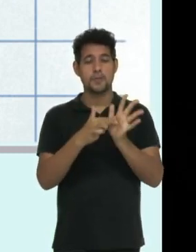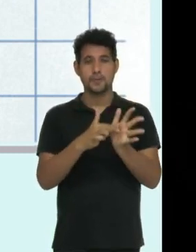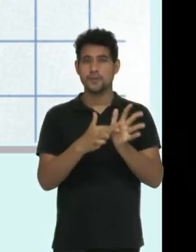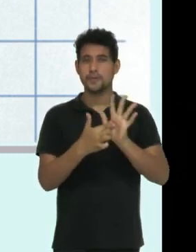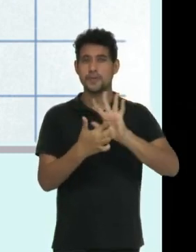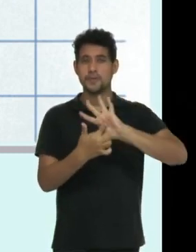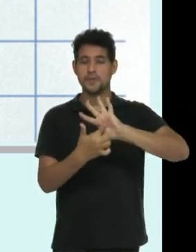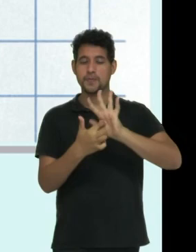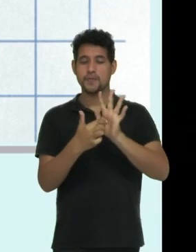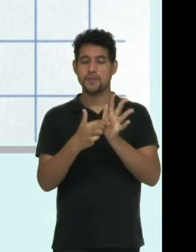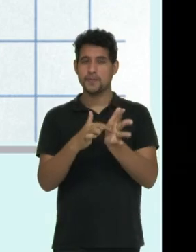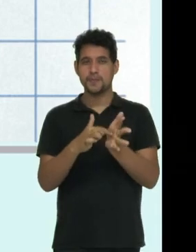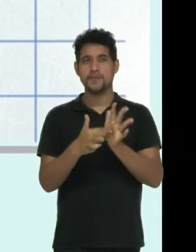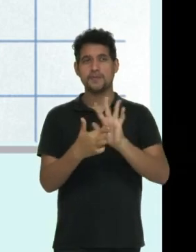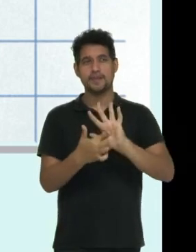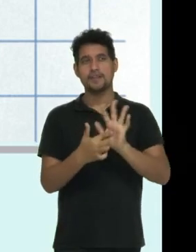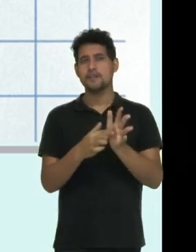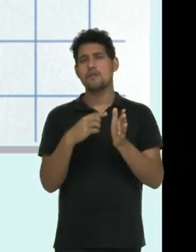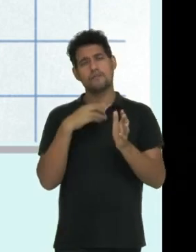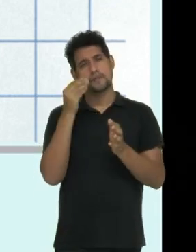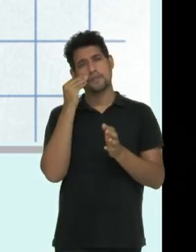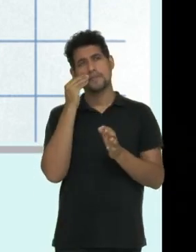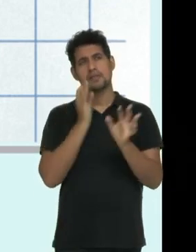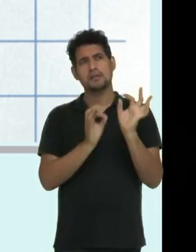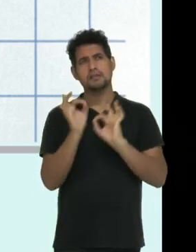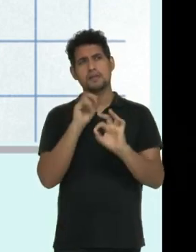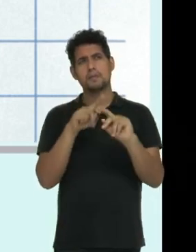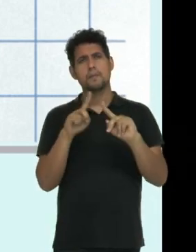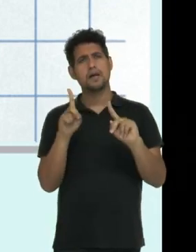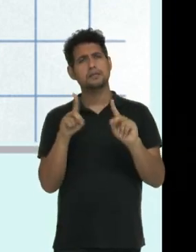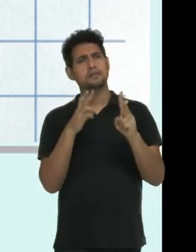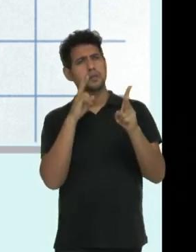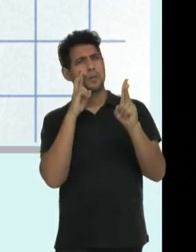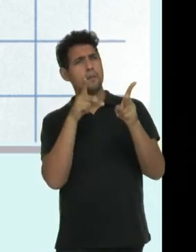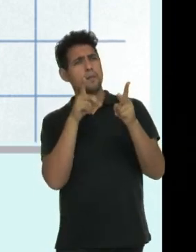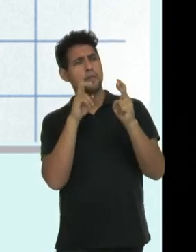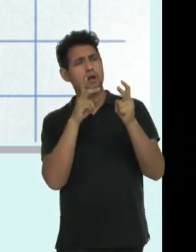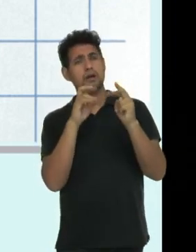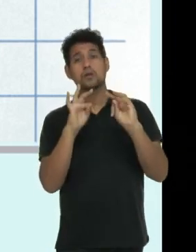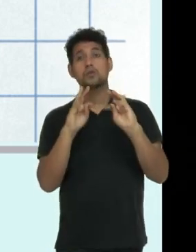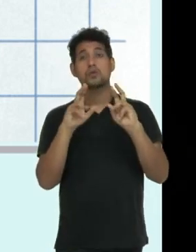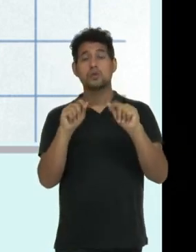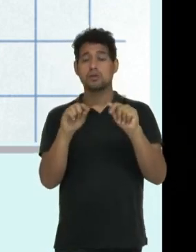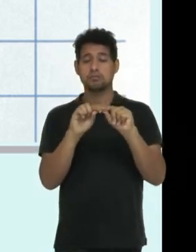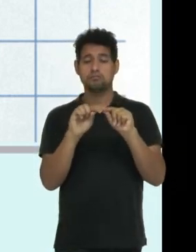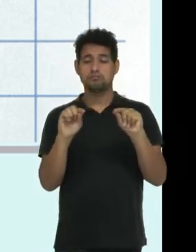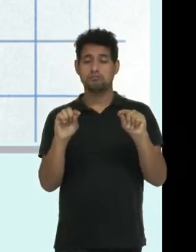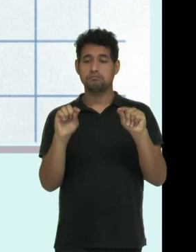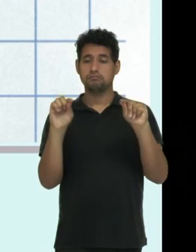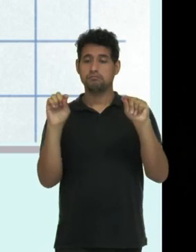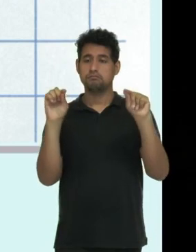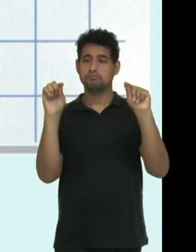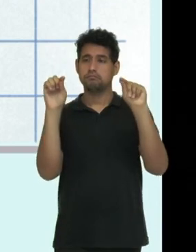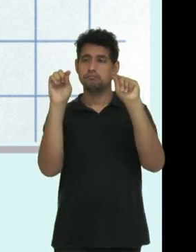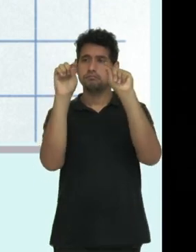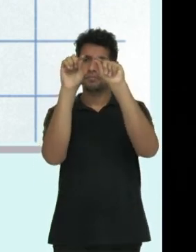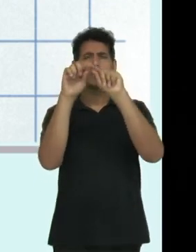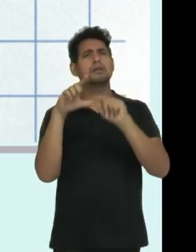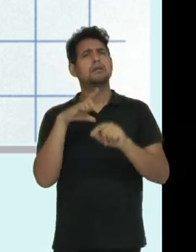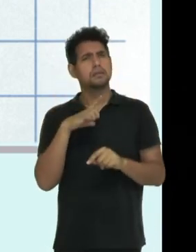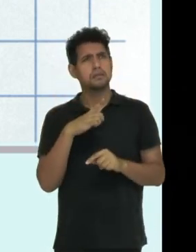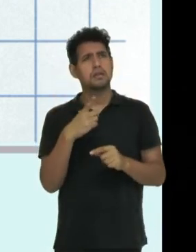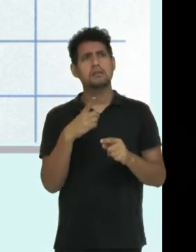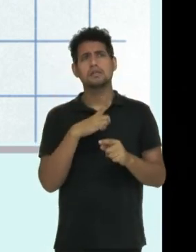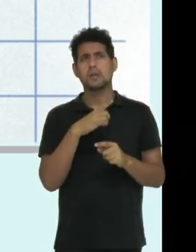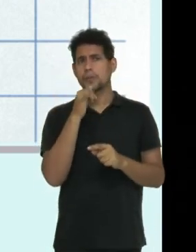vou girando e eu vou encaixando ele. E se a gente observar, todos os ladinhos deste pentágono têm essa medida 2,